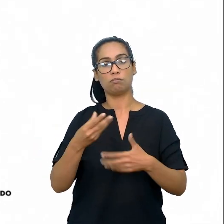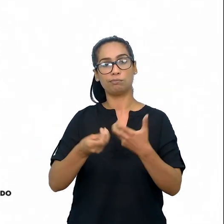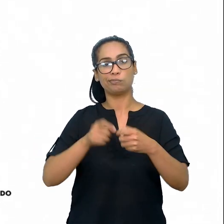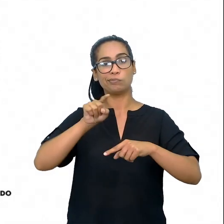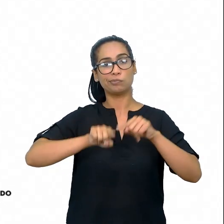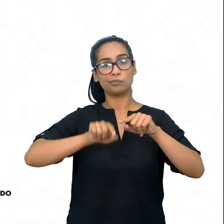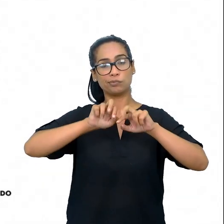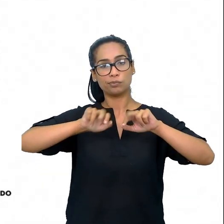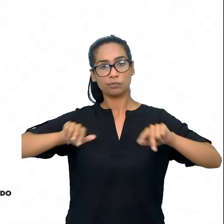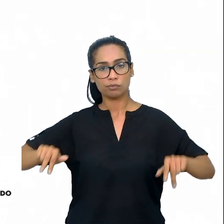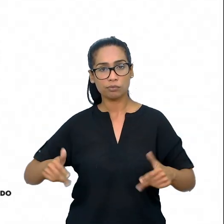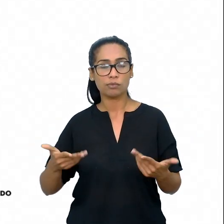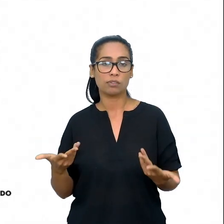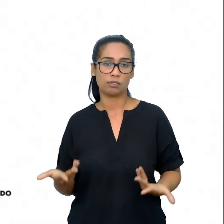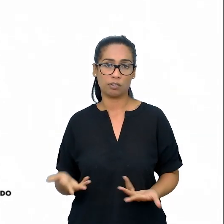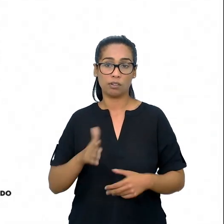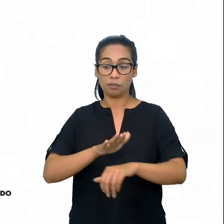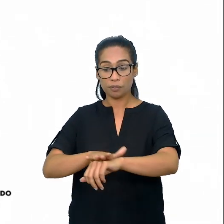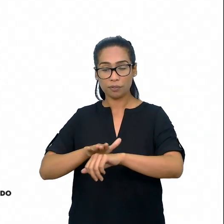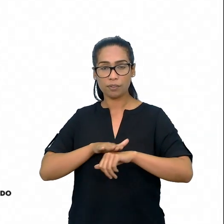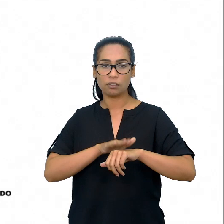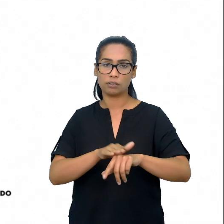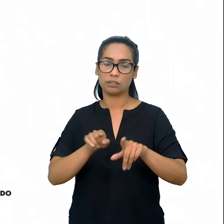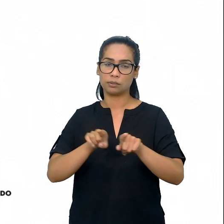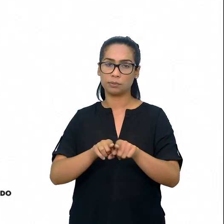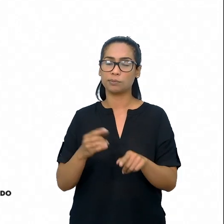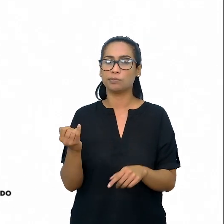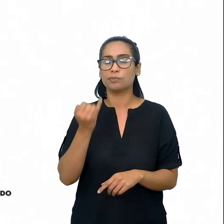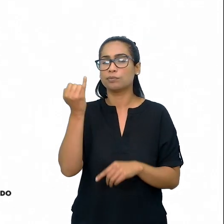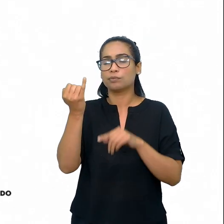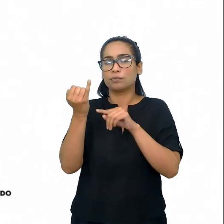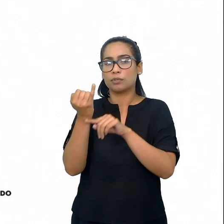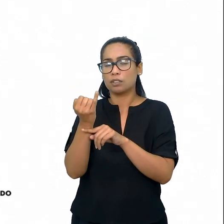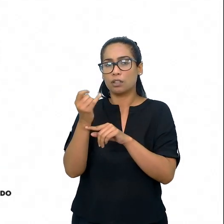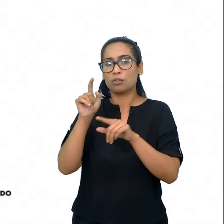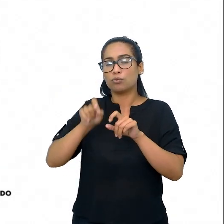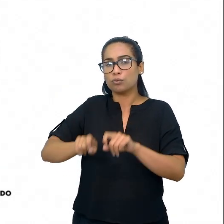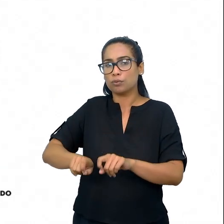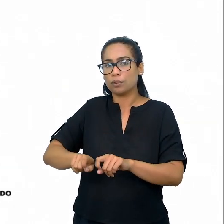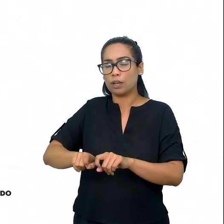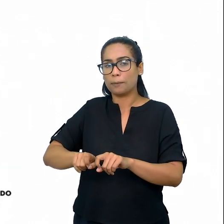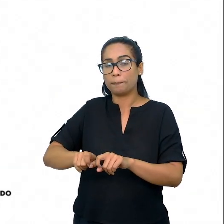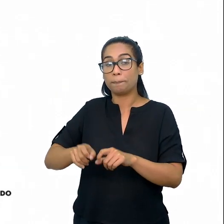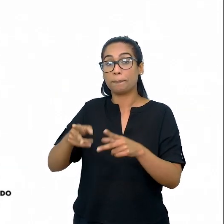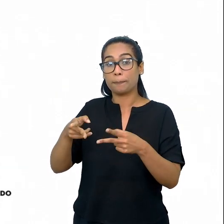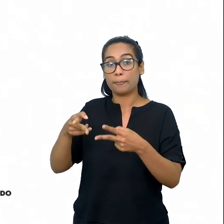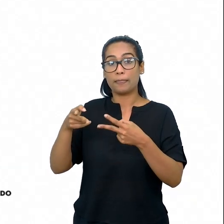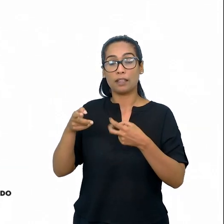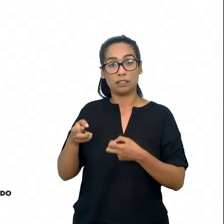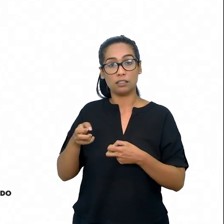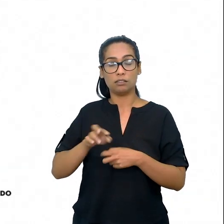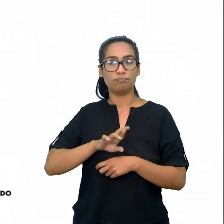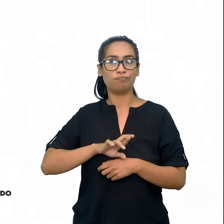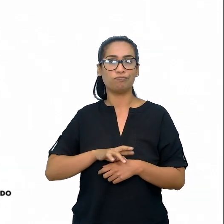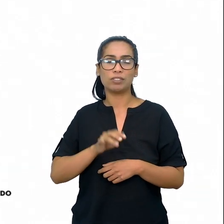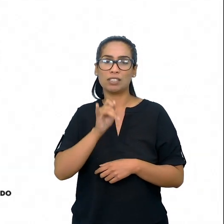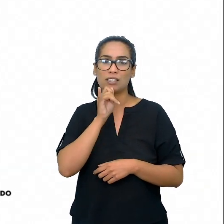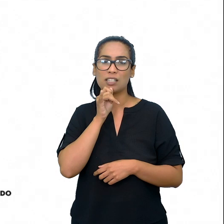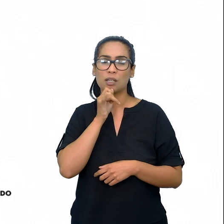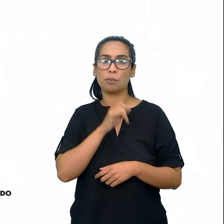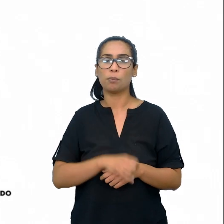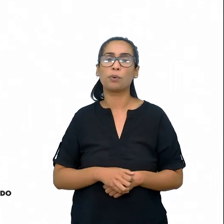dentro da interdisciplinariedade. Então, é importante que a gente conheça que isso, na verdade, não é só uma